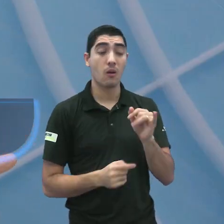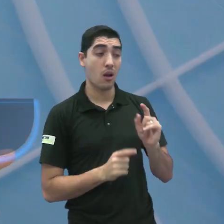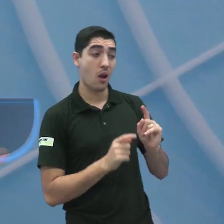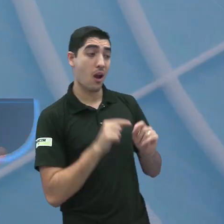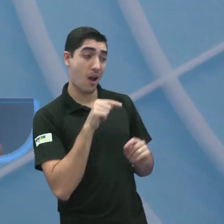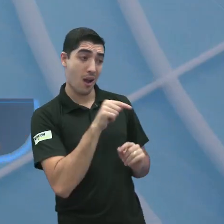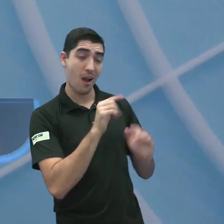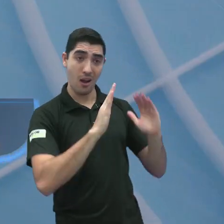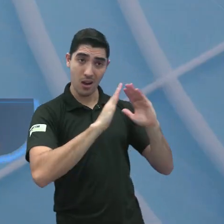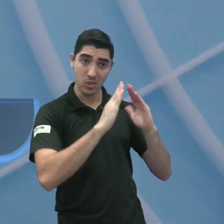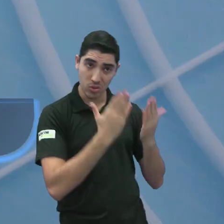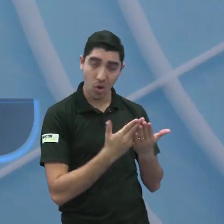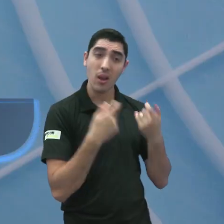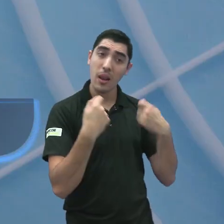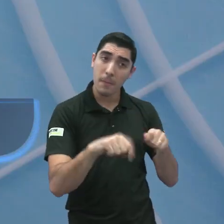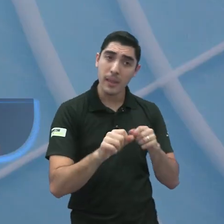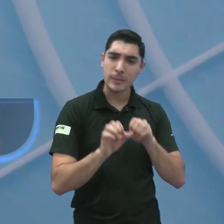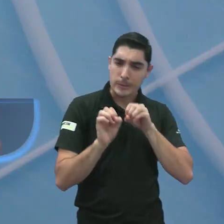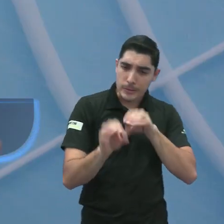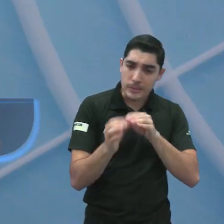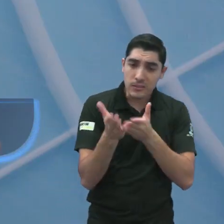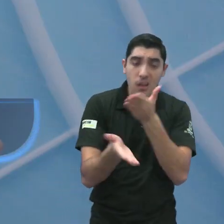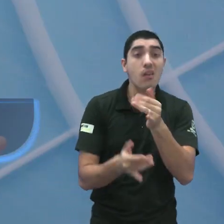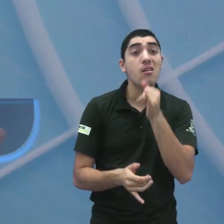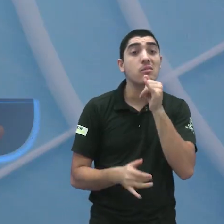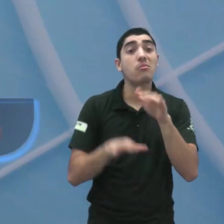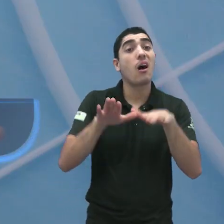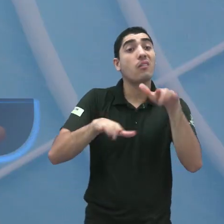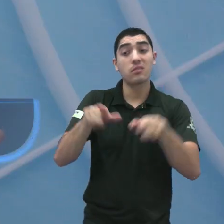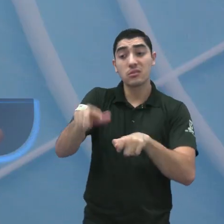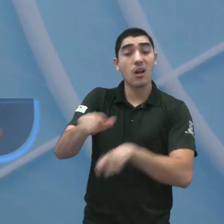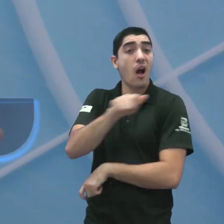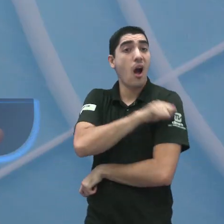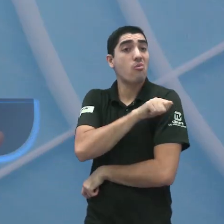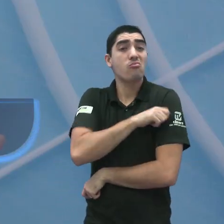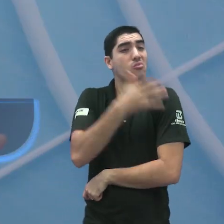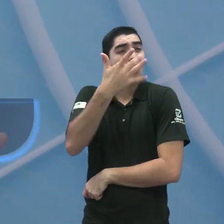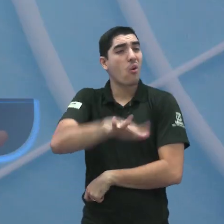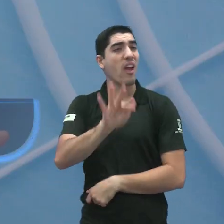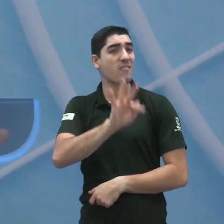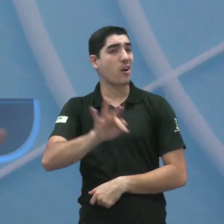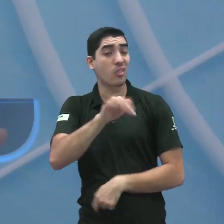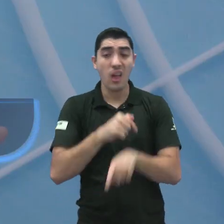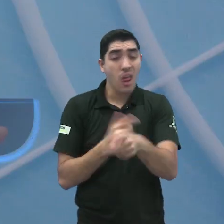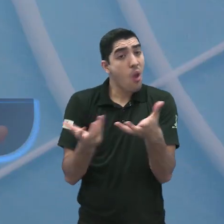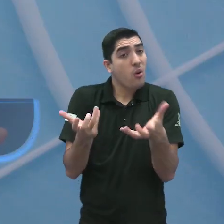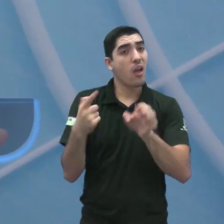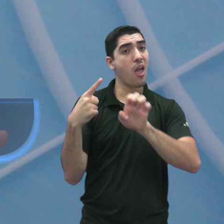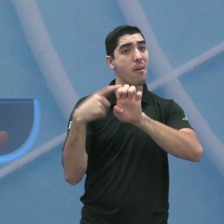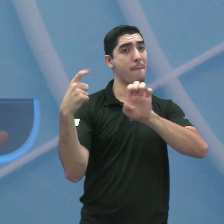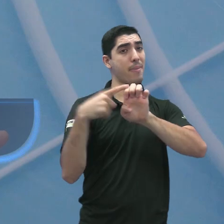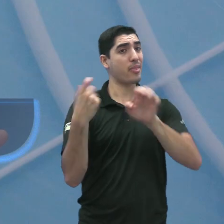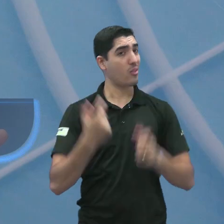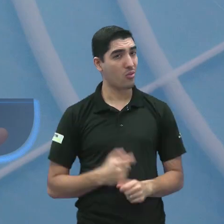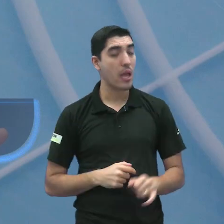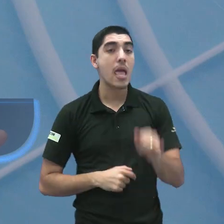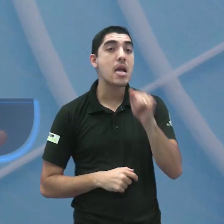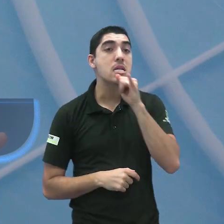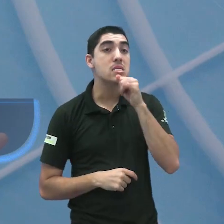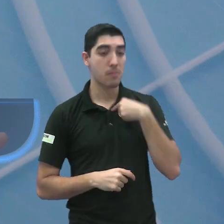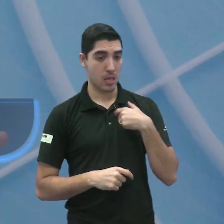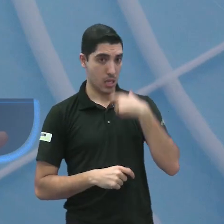também aquele que não quer fazer faculdade, né? E quer ser empreendedor. Eu agora estou atuando na área